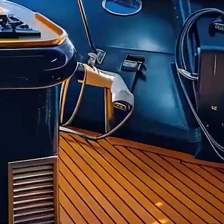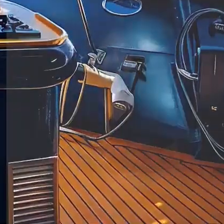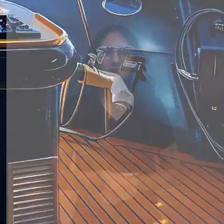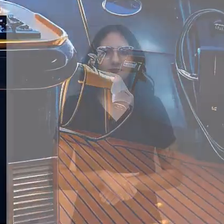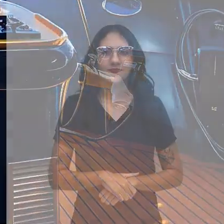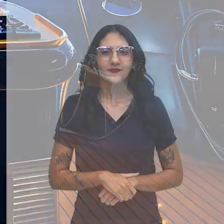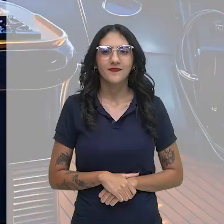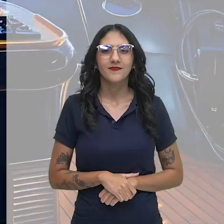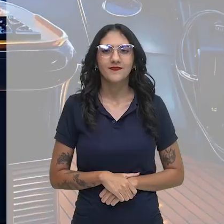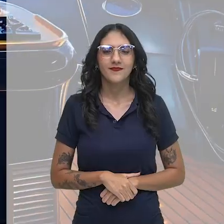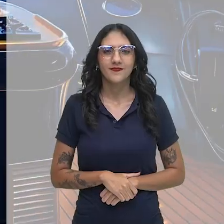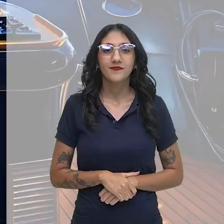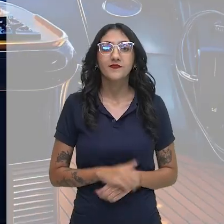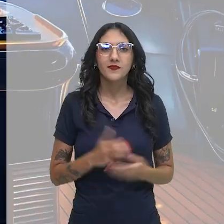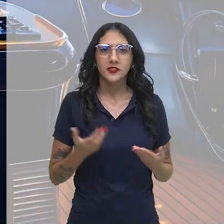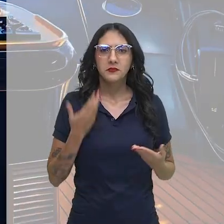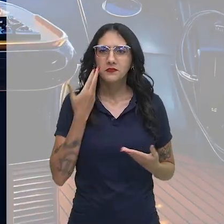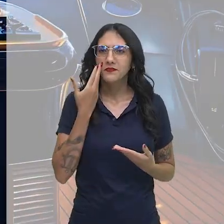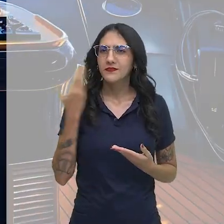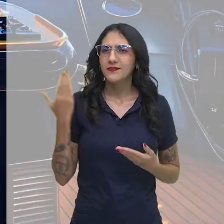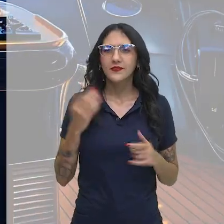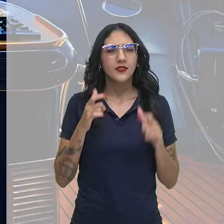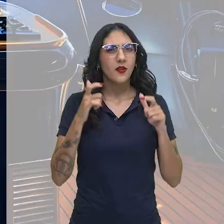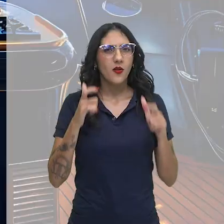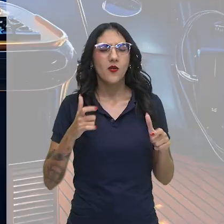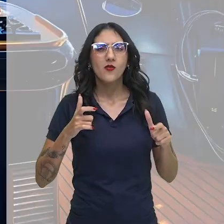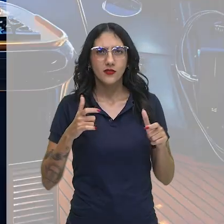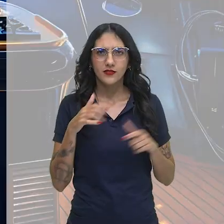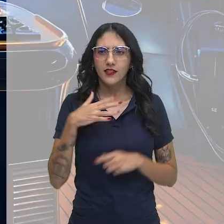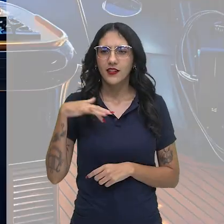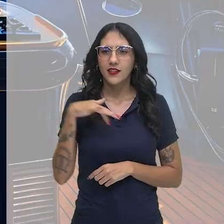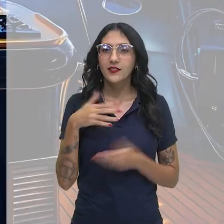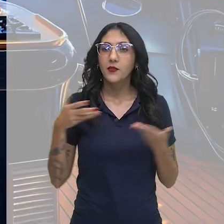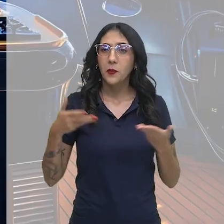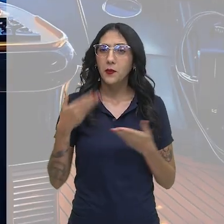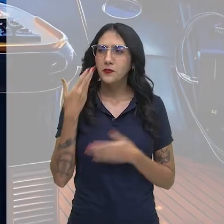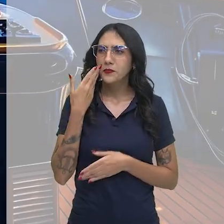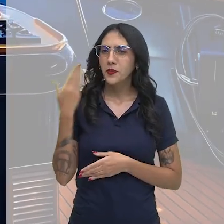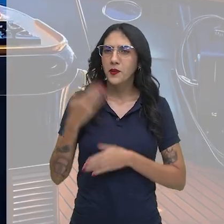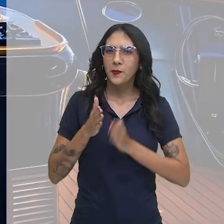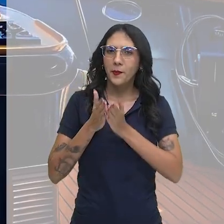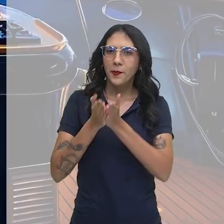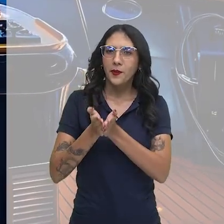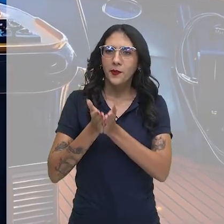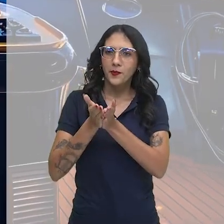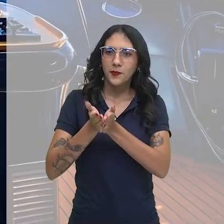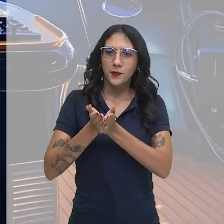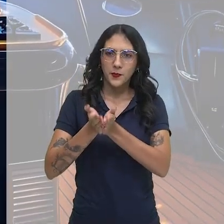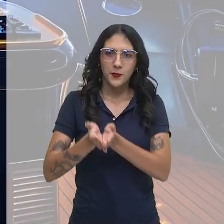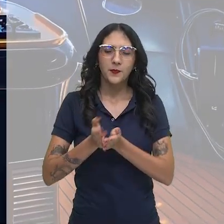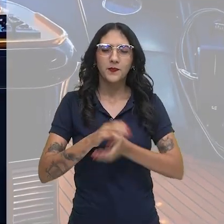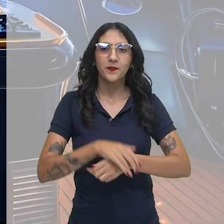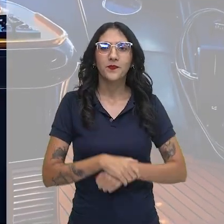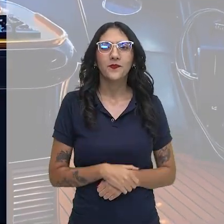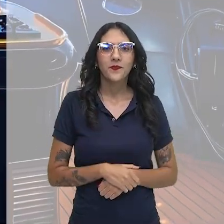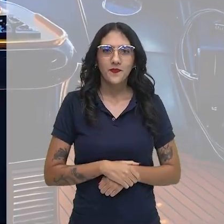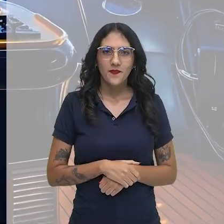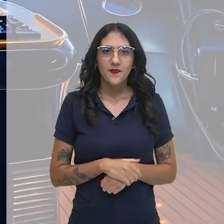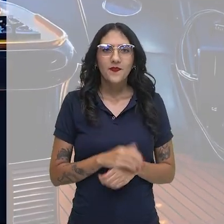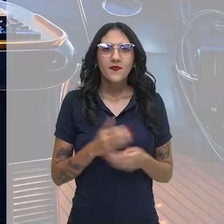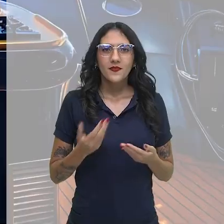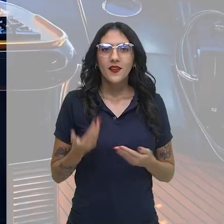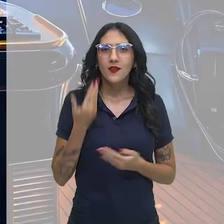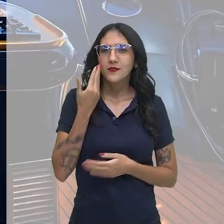Muito bem, pessoal. Olha onde nós estamos, aqui no barco do conhecimento. Como nós temos aí o